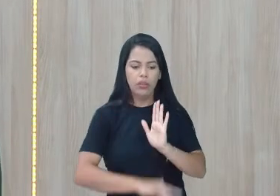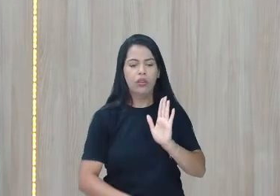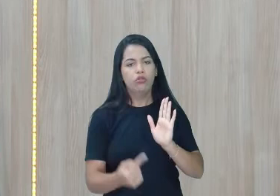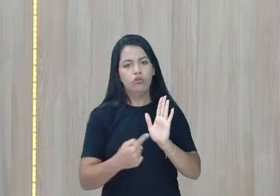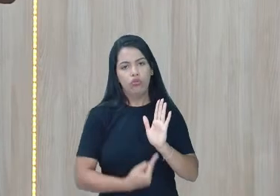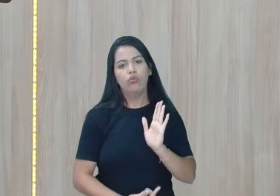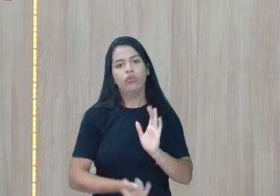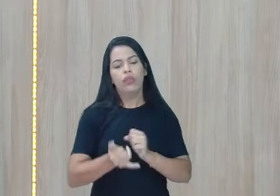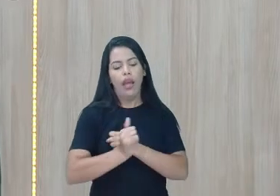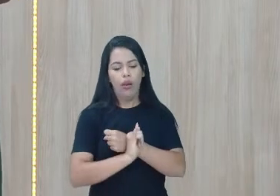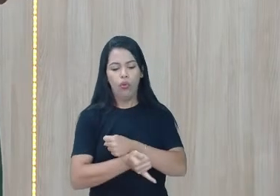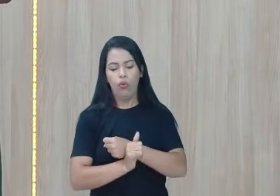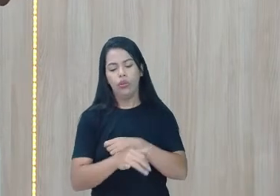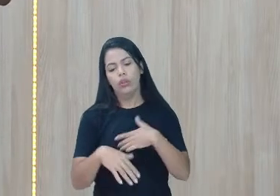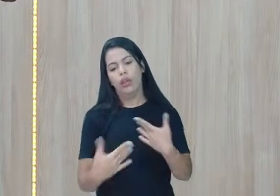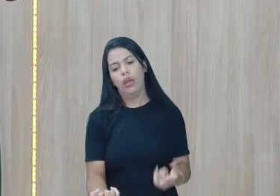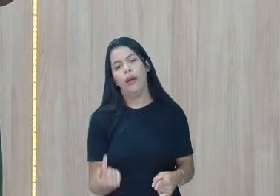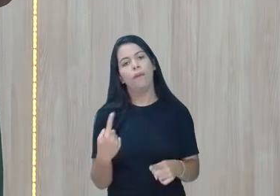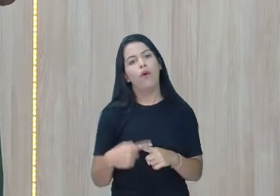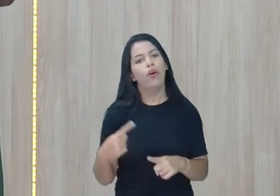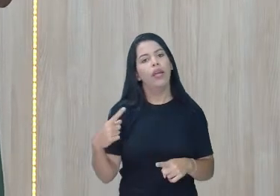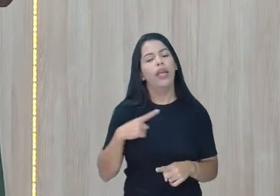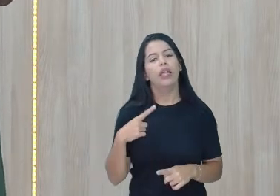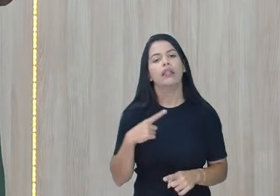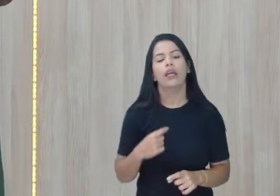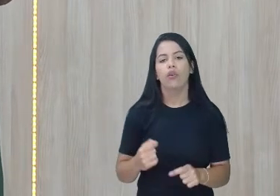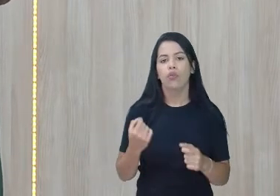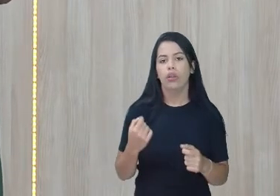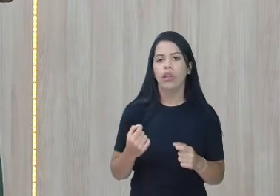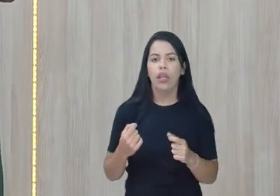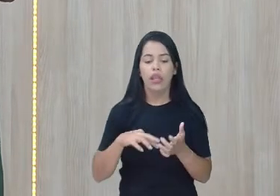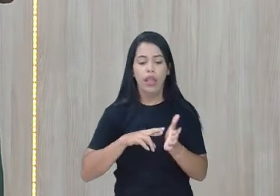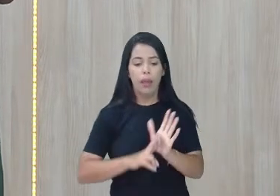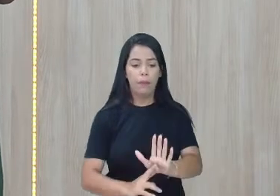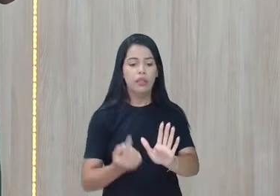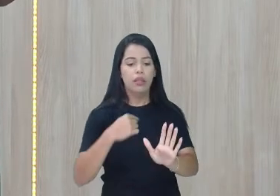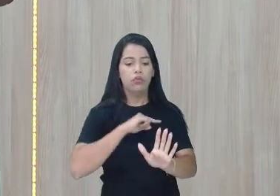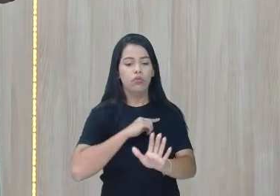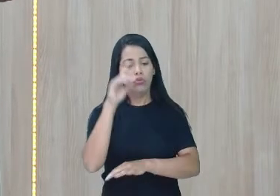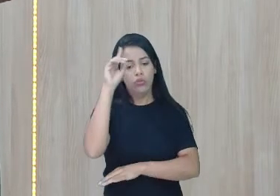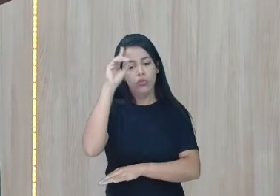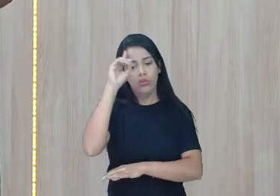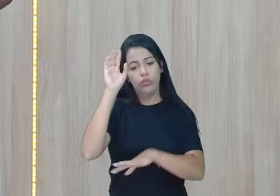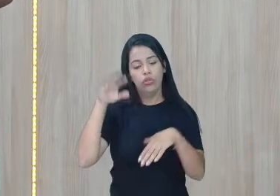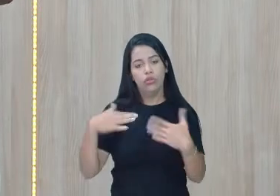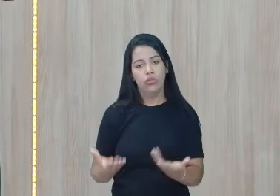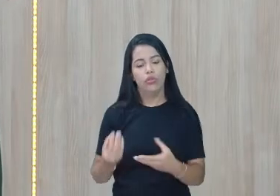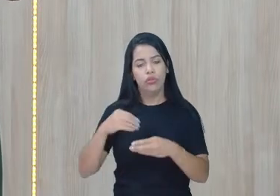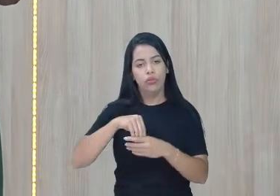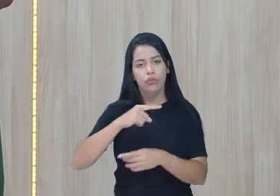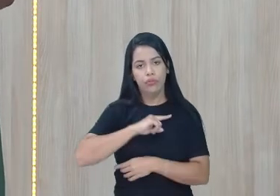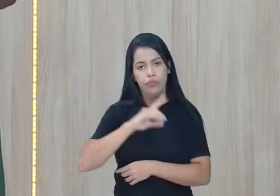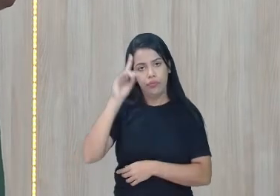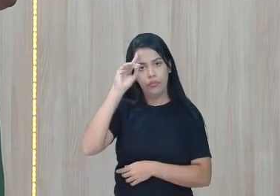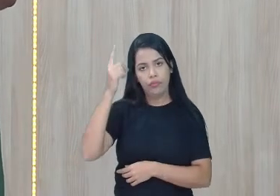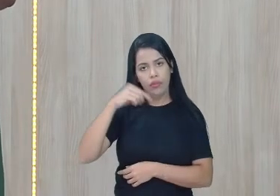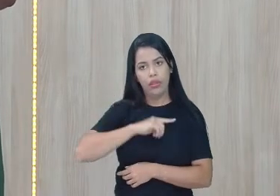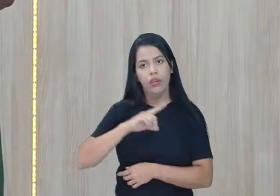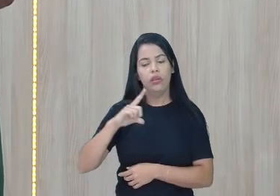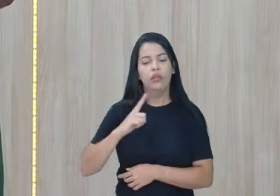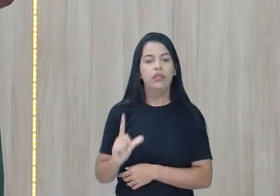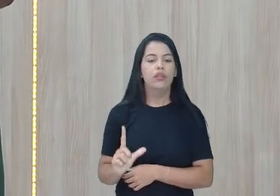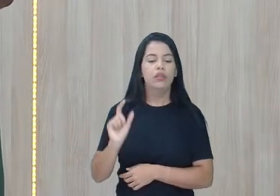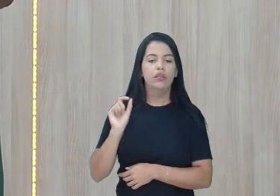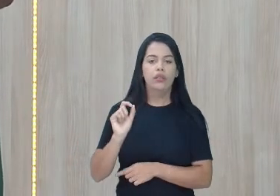crônica, já que ela tem por vista de fazer essa representação do nosso dia a dia. E no nosso dia a dia, a gente tem a